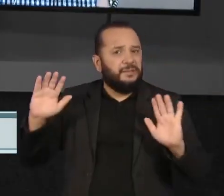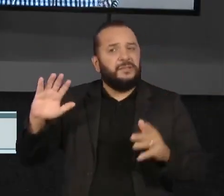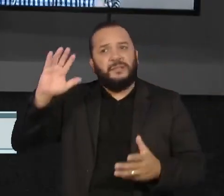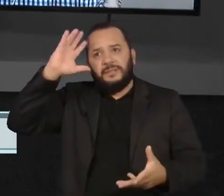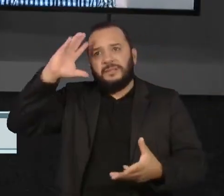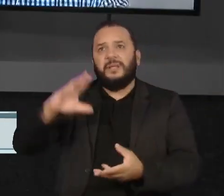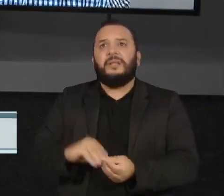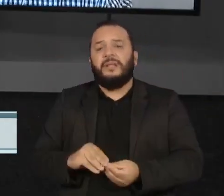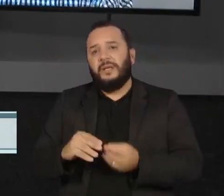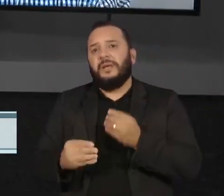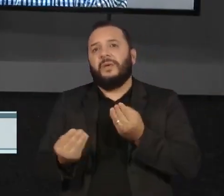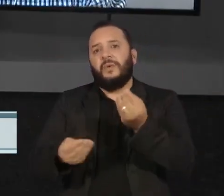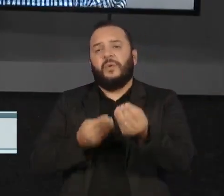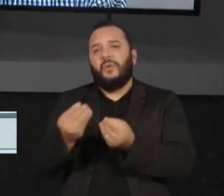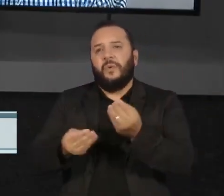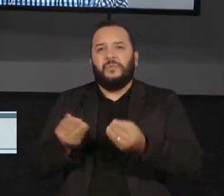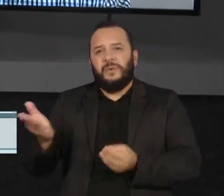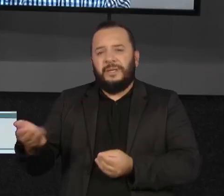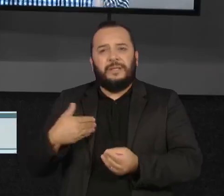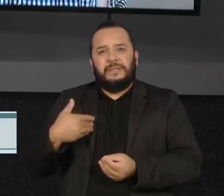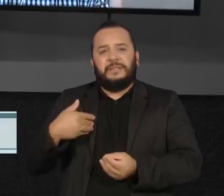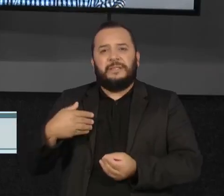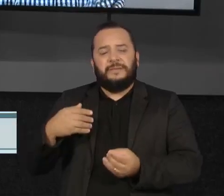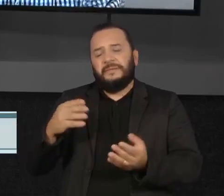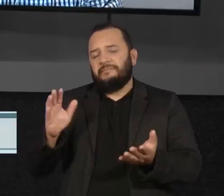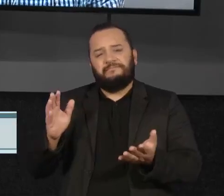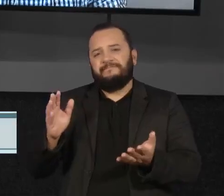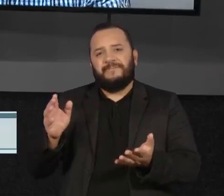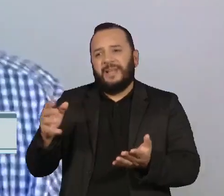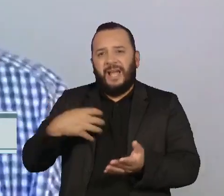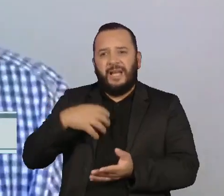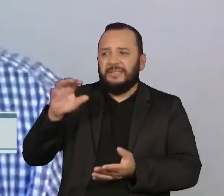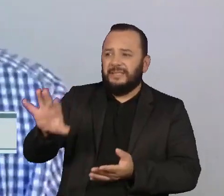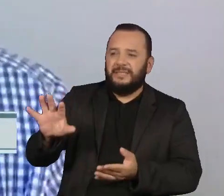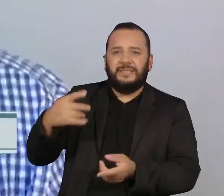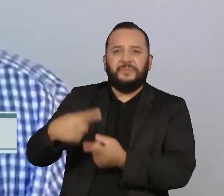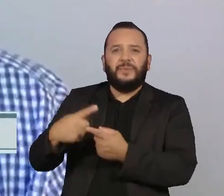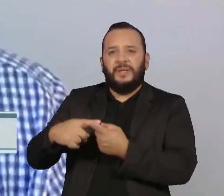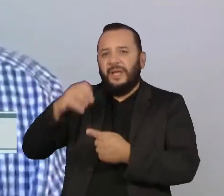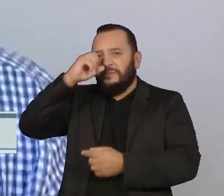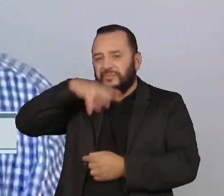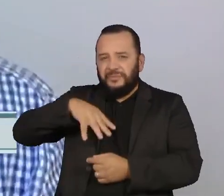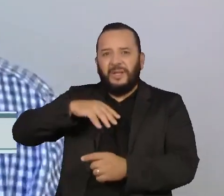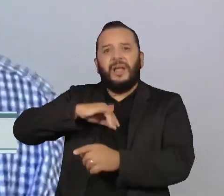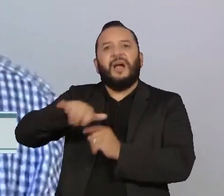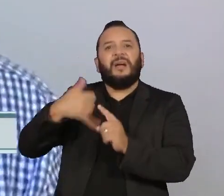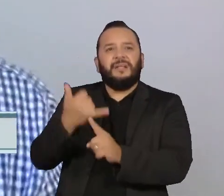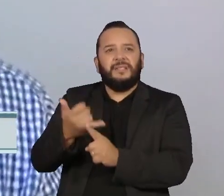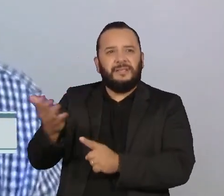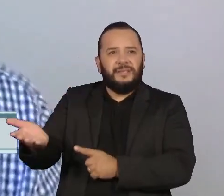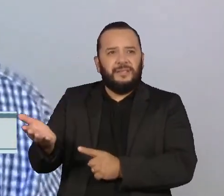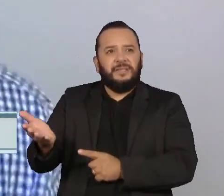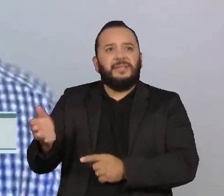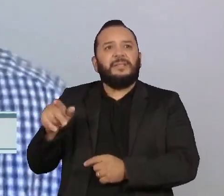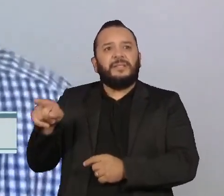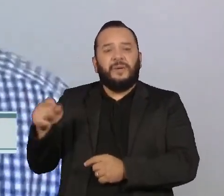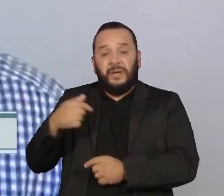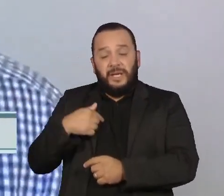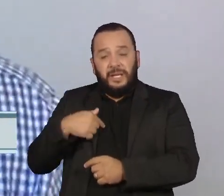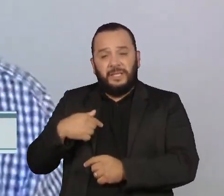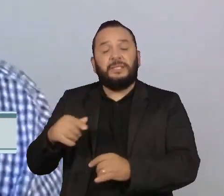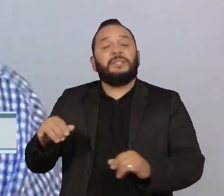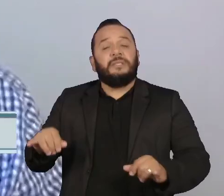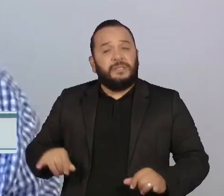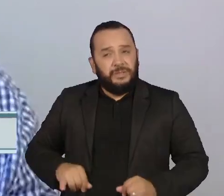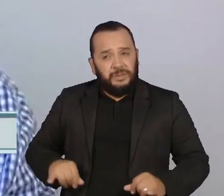entendermos onde está essa falta e por que ela está se manifestando em forma de agressividade. Então, esse diálogo com quem sofre é